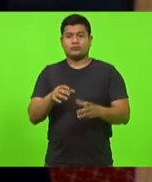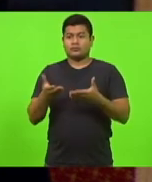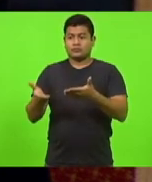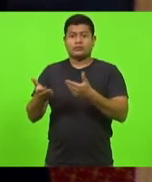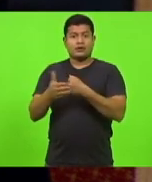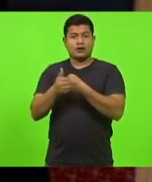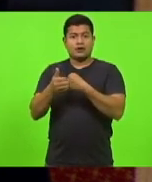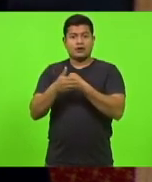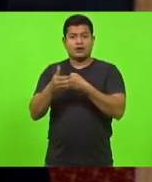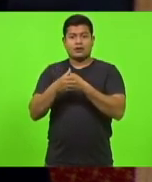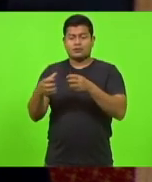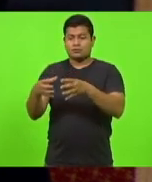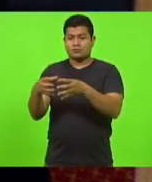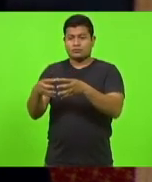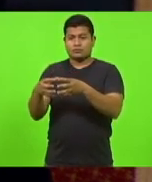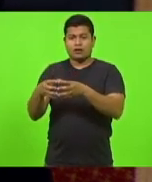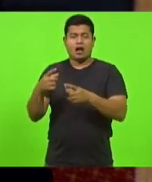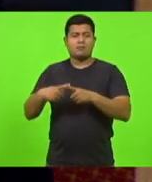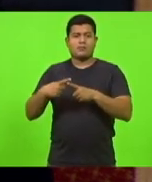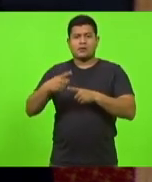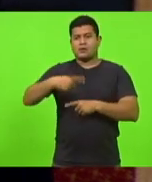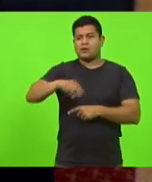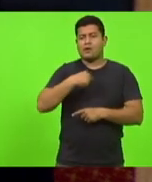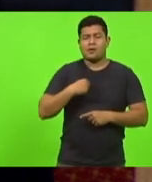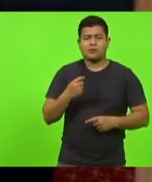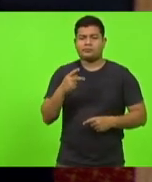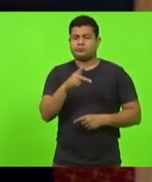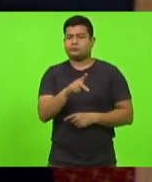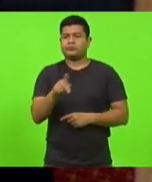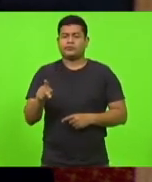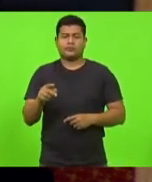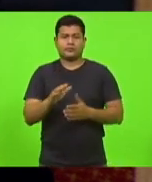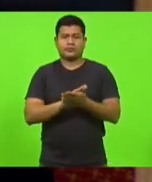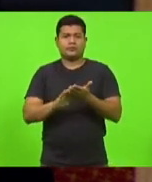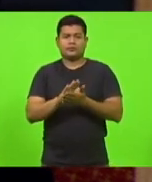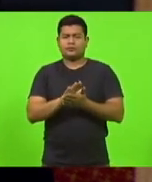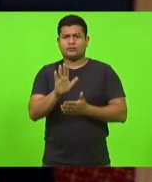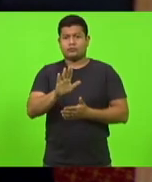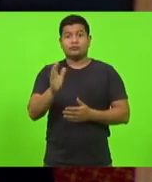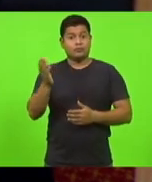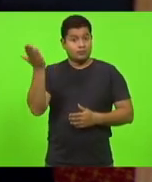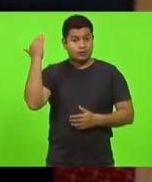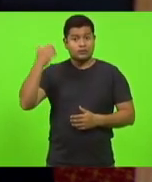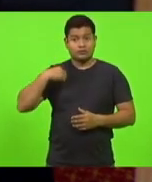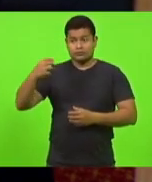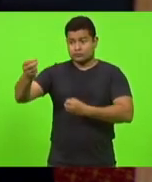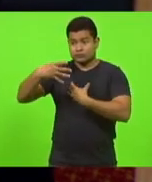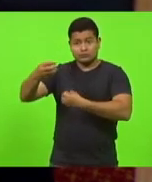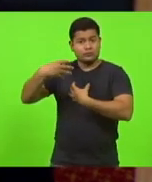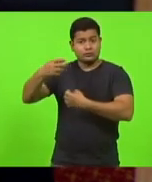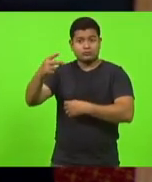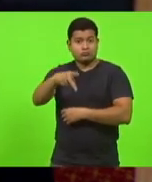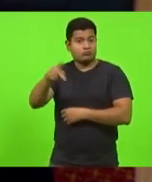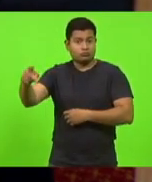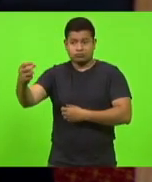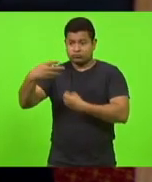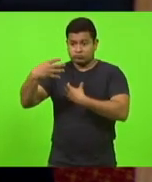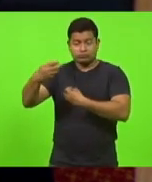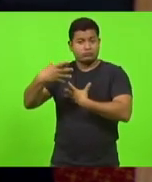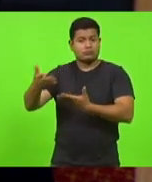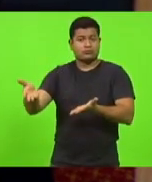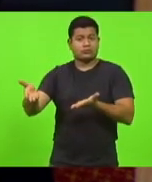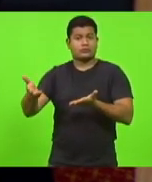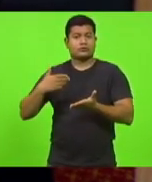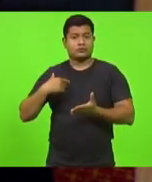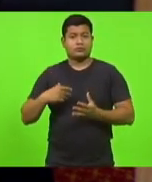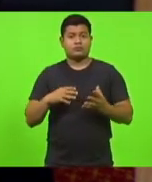não somos professores também. Nós somos educados por professores. Nós temos muitas lutas aqui, muitos homens e mulheres dessa causa